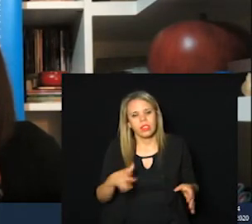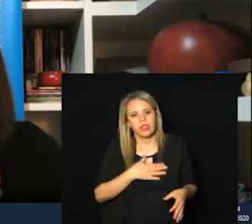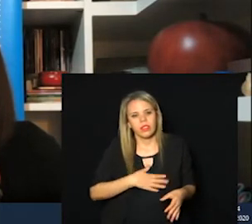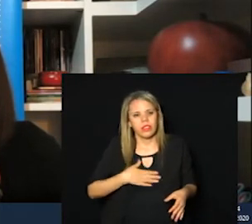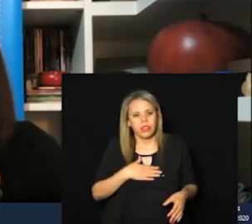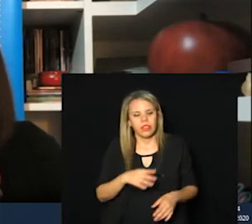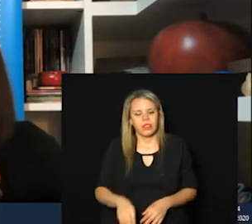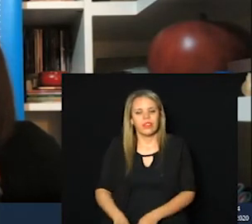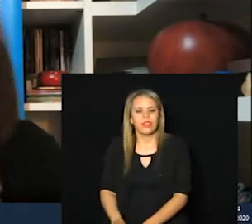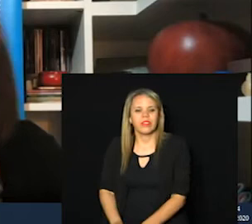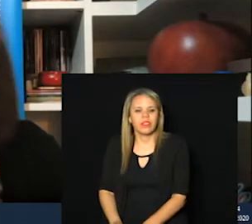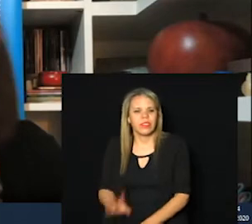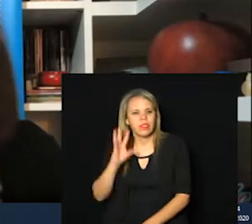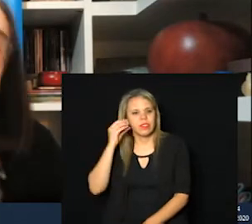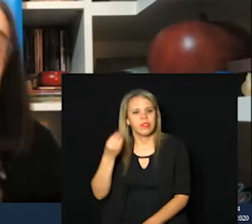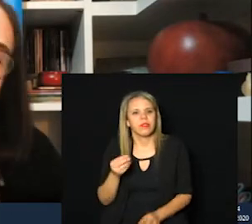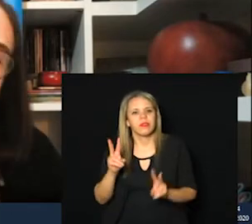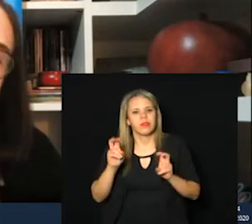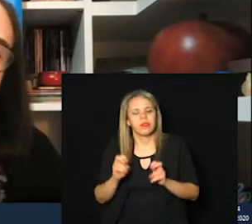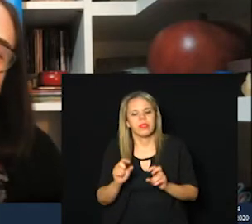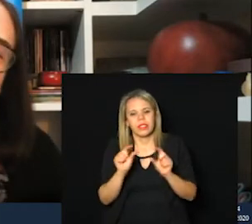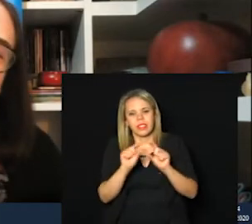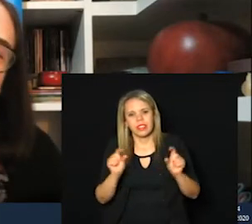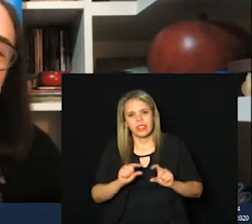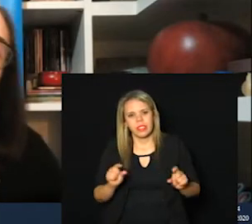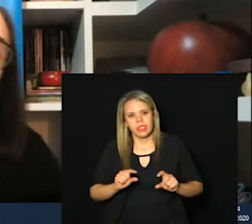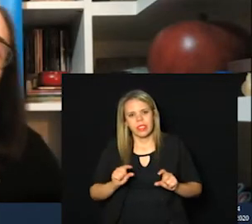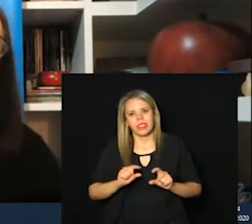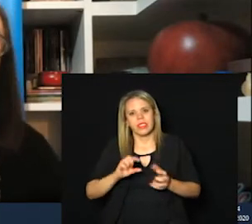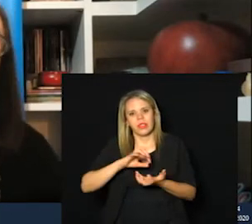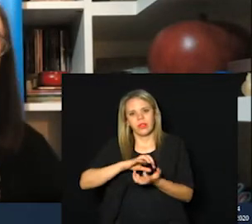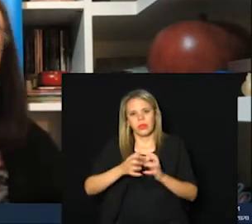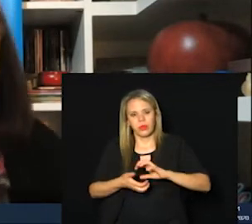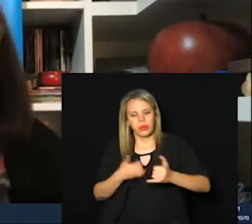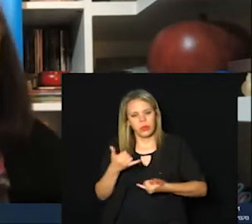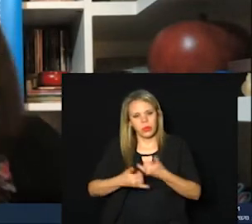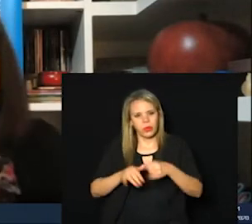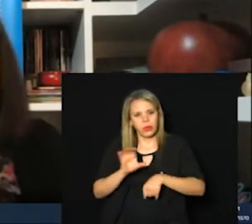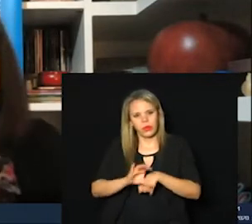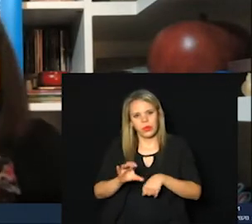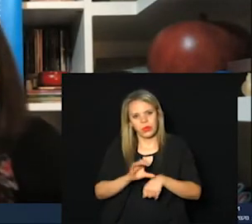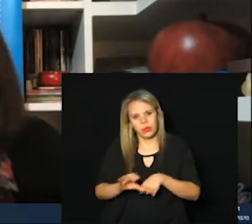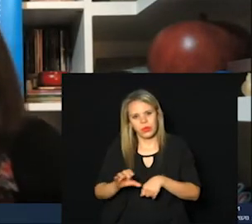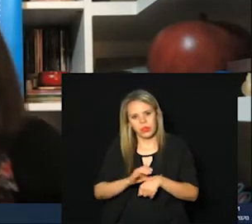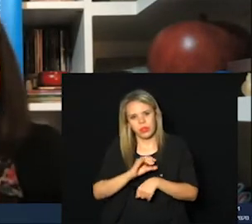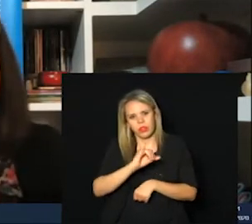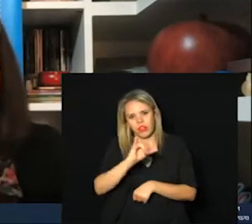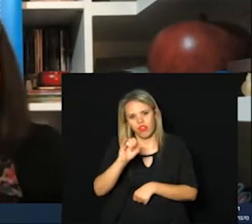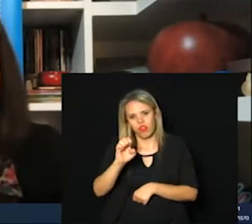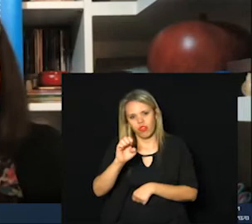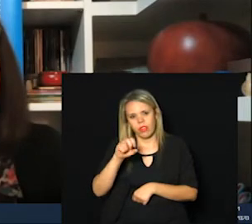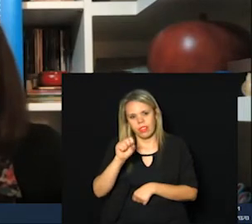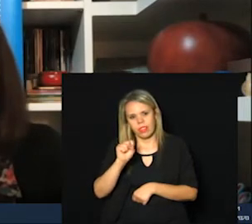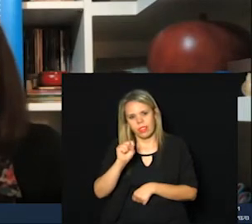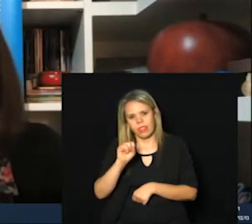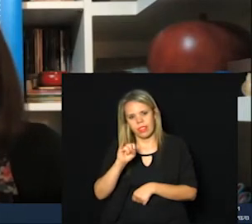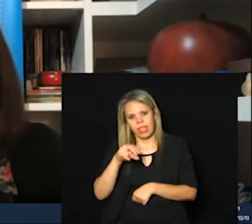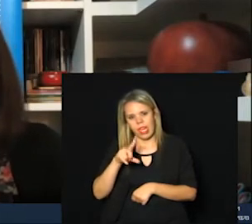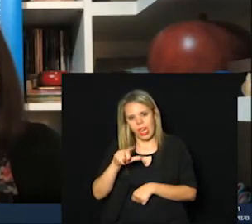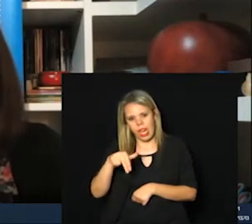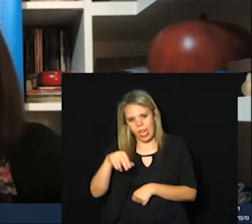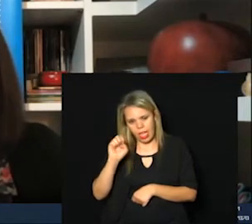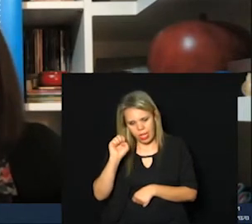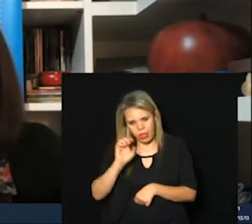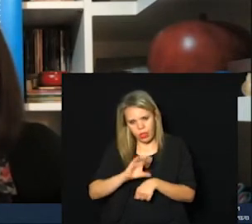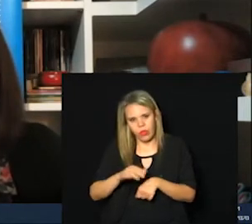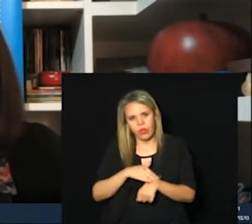de entender mais sobre cada frase do dado para um possível curso, né, Jocilene, que a gente vai estar conversando sobre